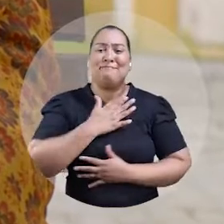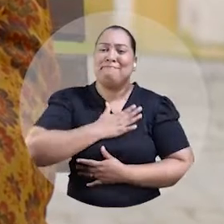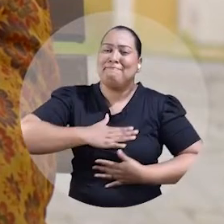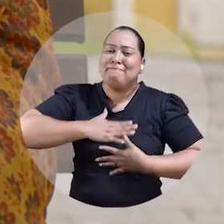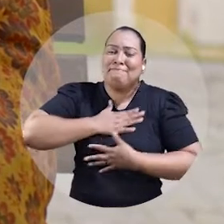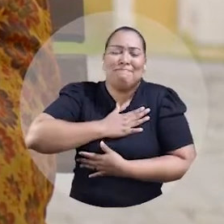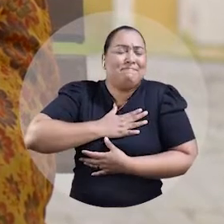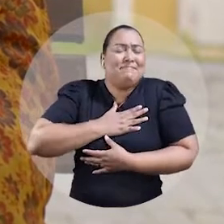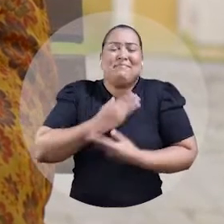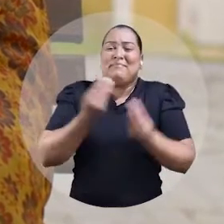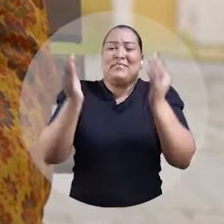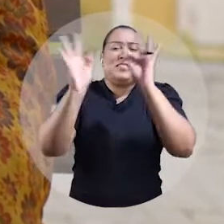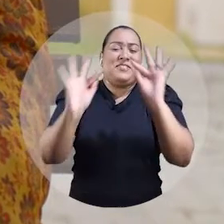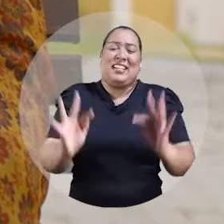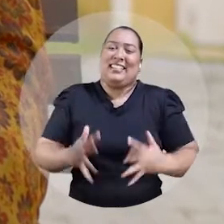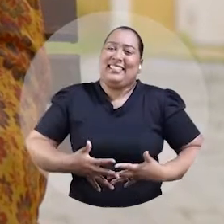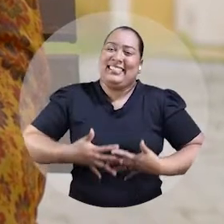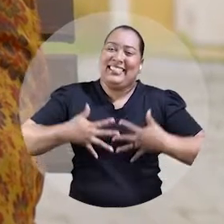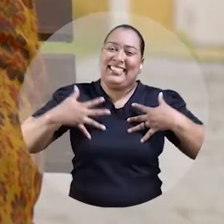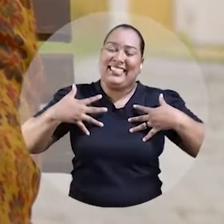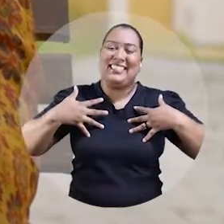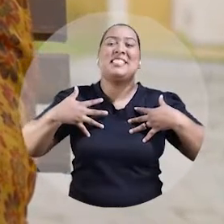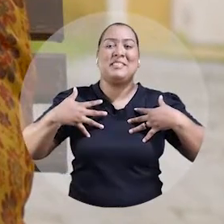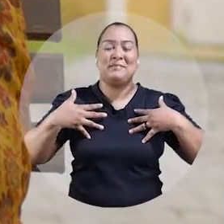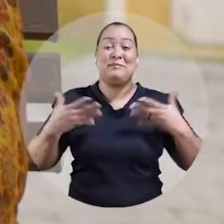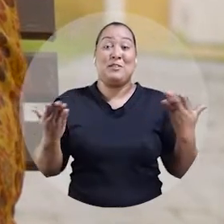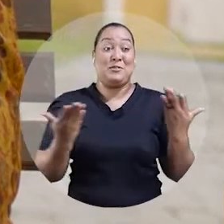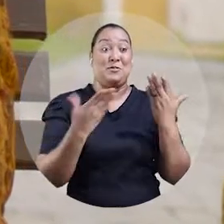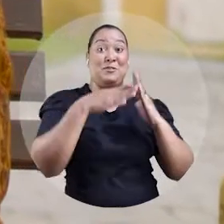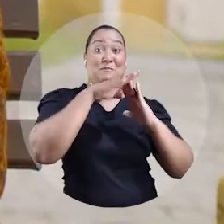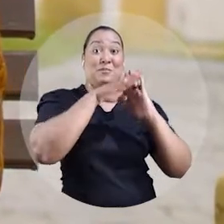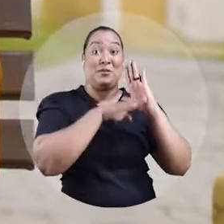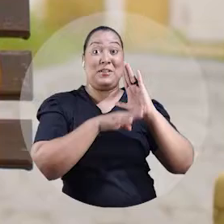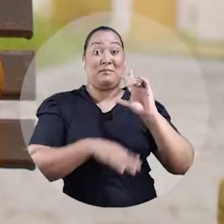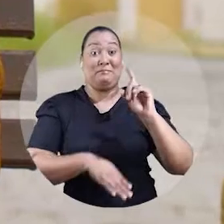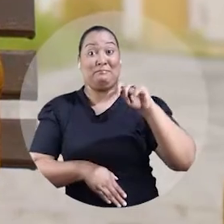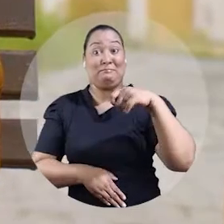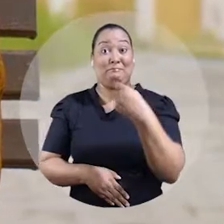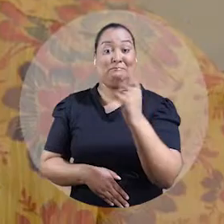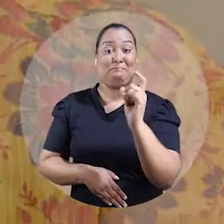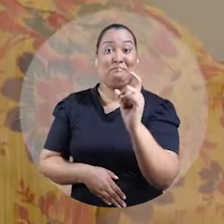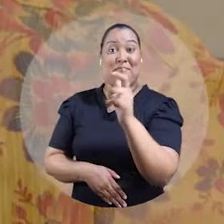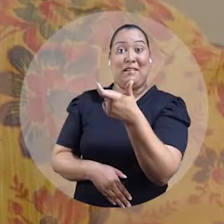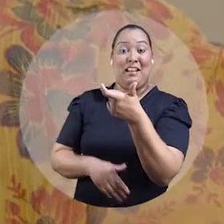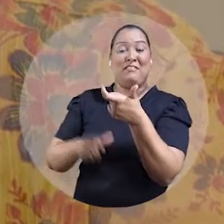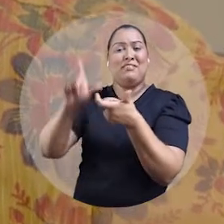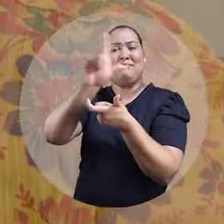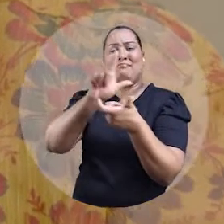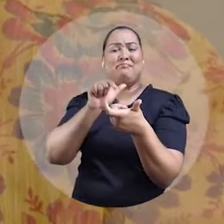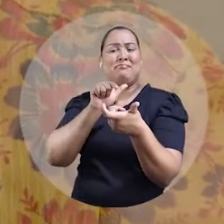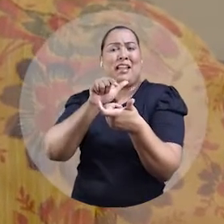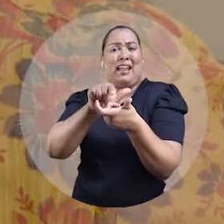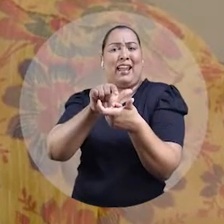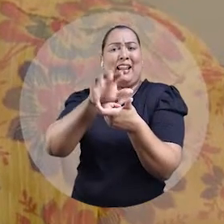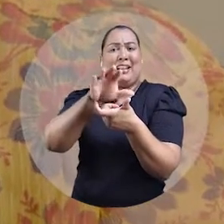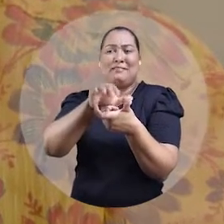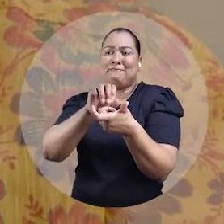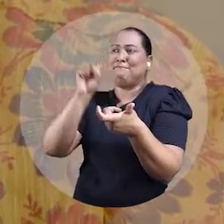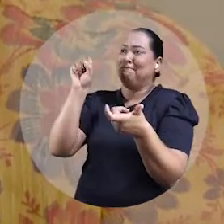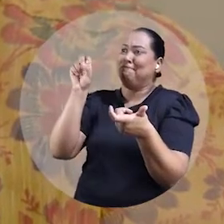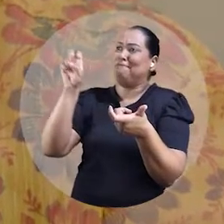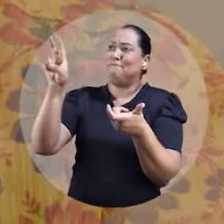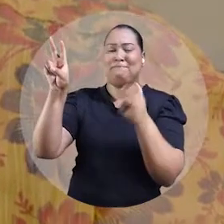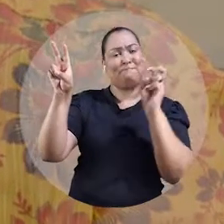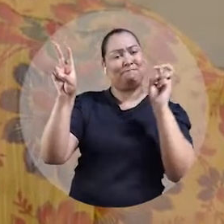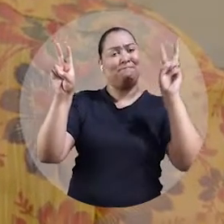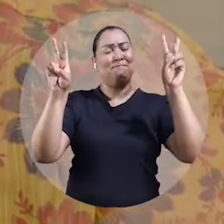uma satisfação imensa estar nesse programa Palavra Literária, porque a palavra está em pauta,